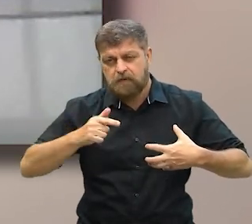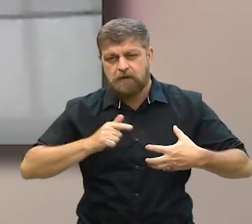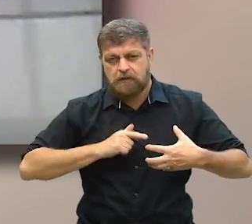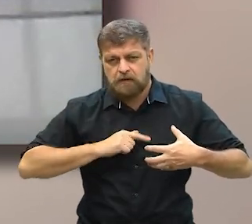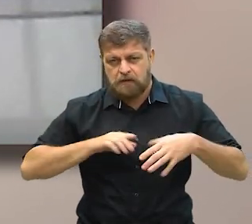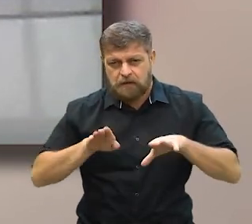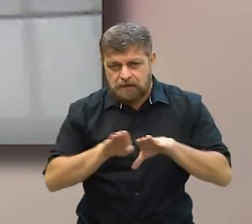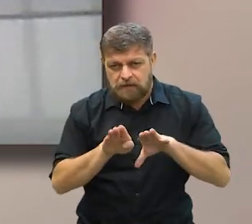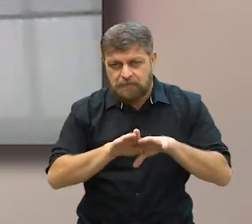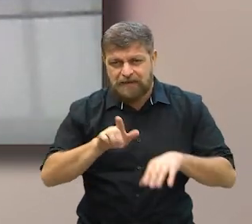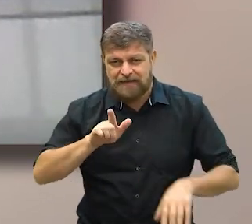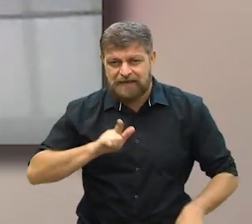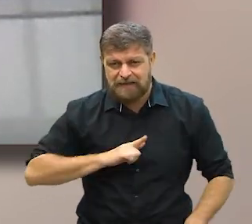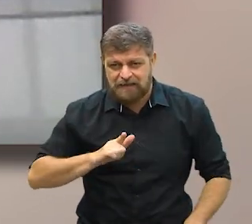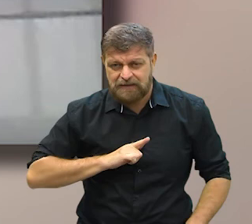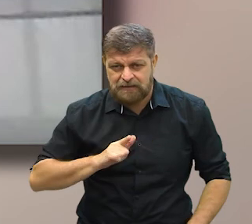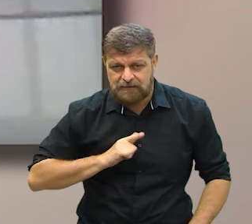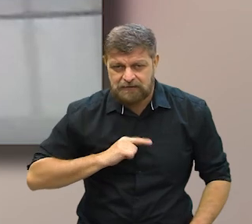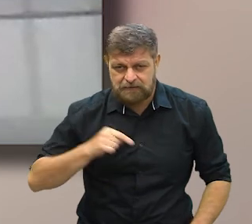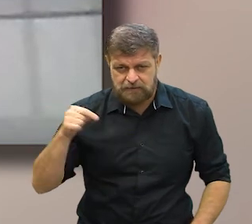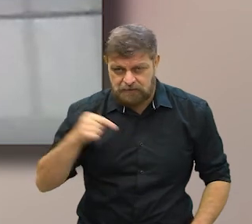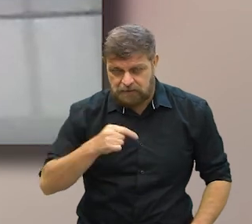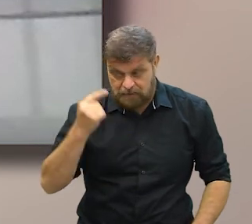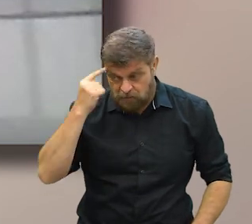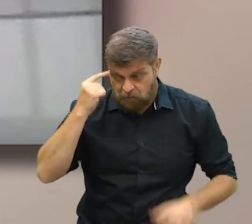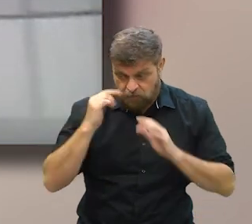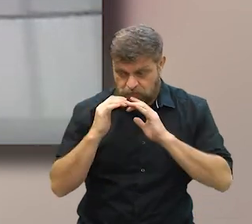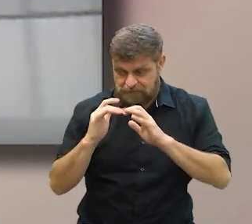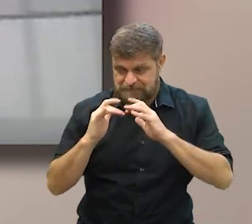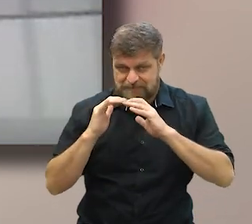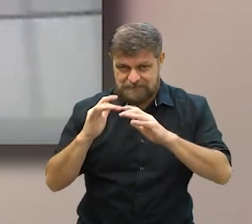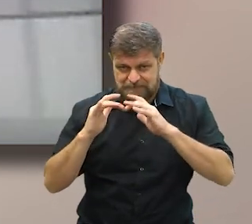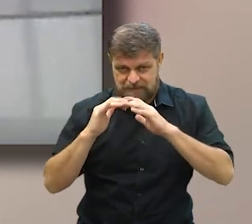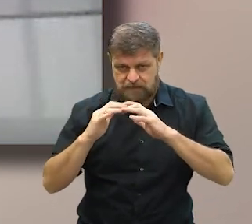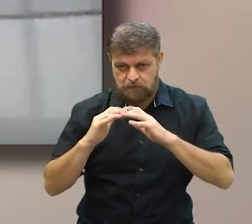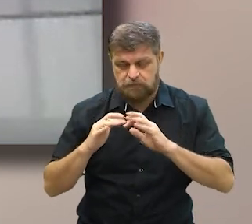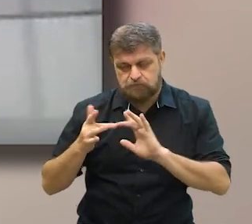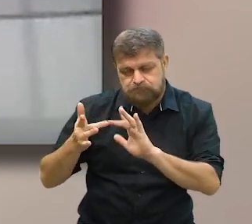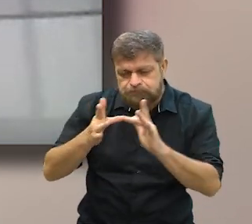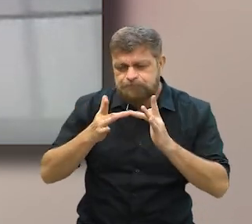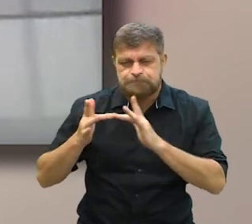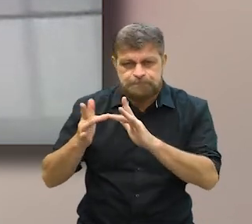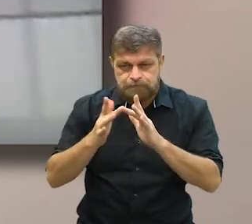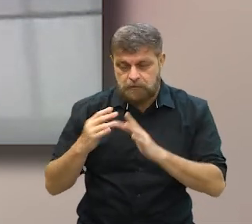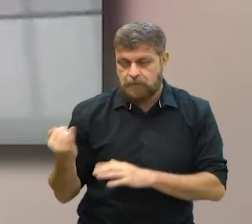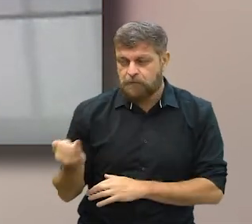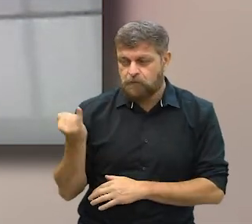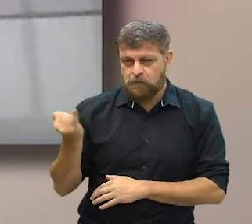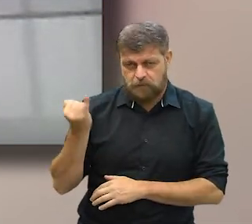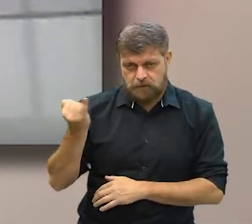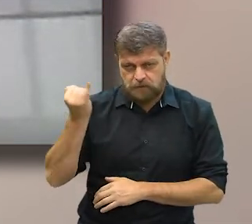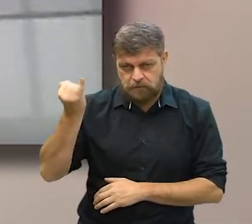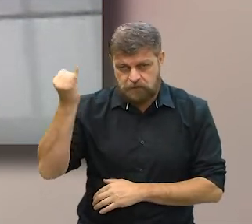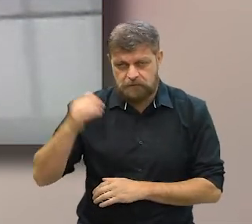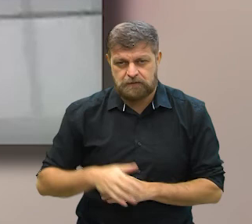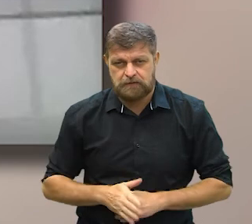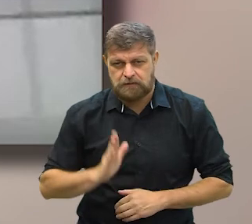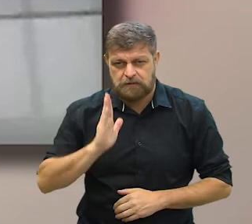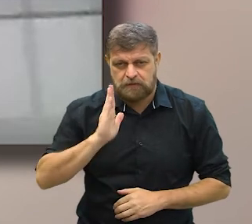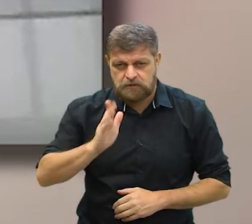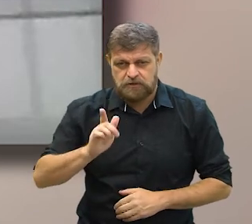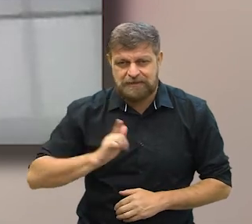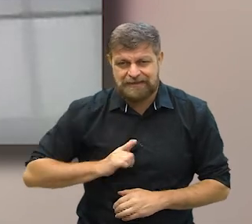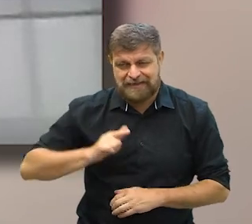ele tem fatores de crescimento do cérebro muito importantes, e já